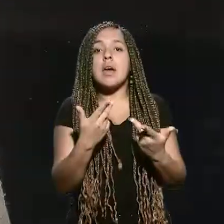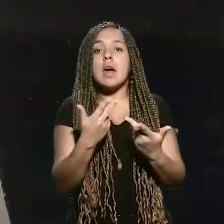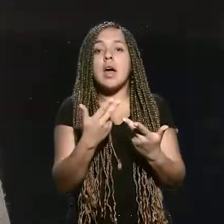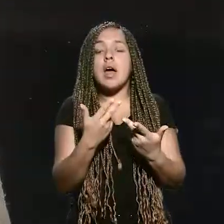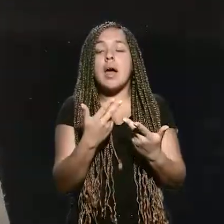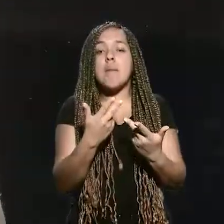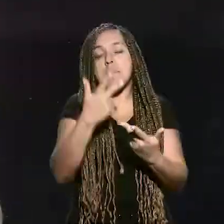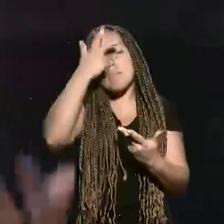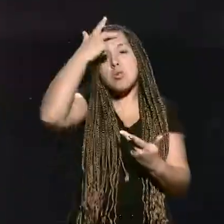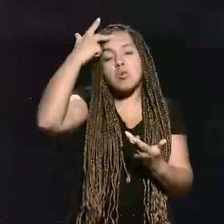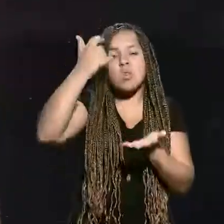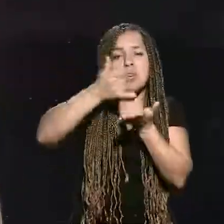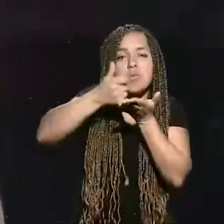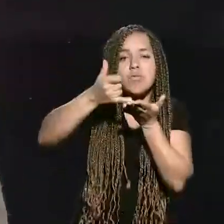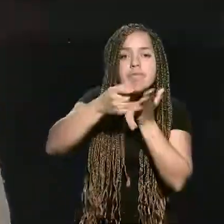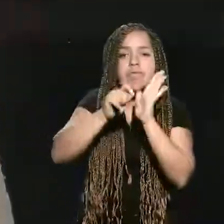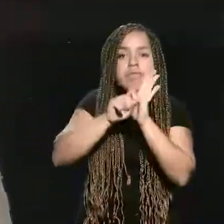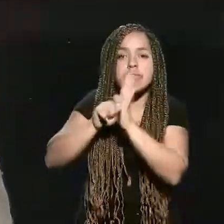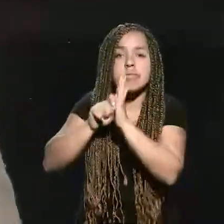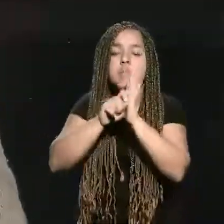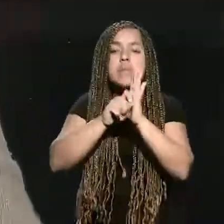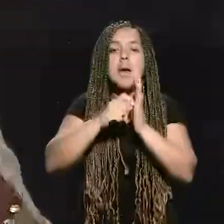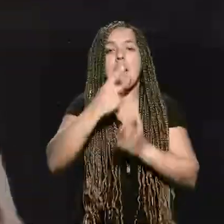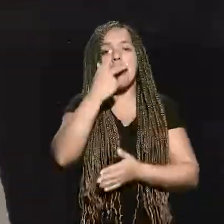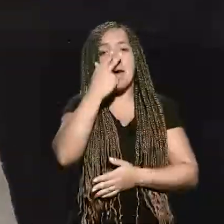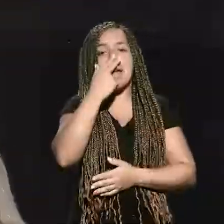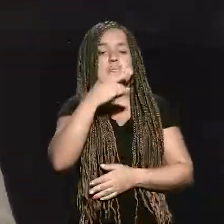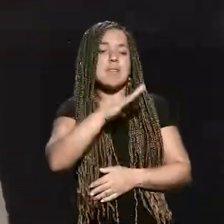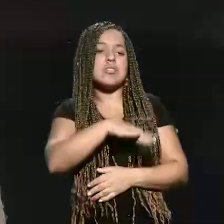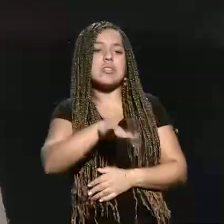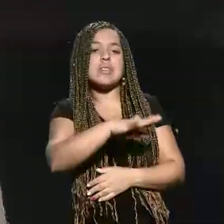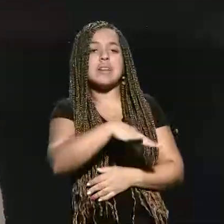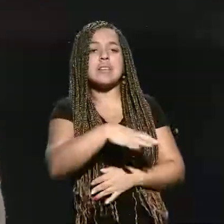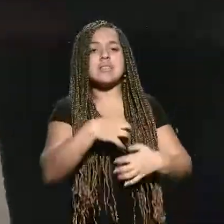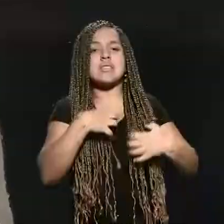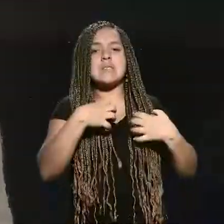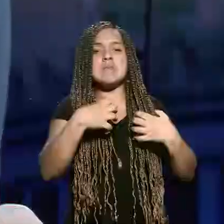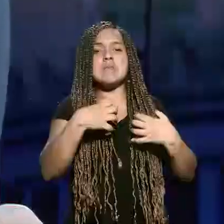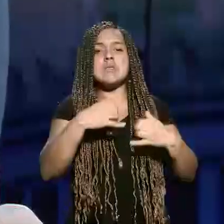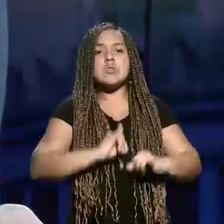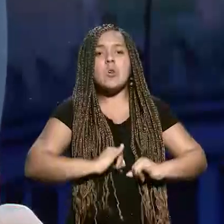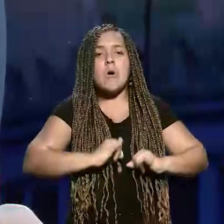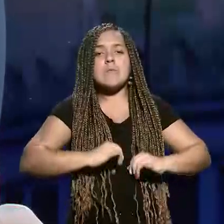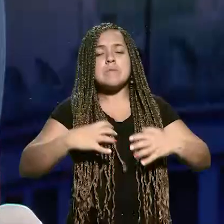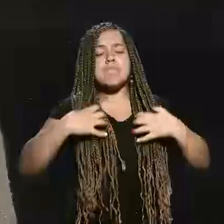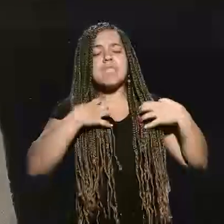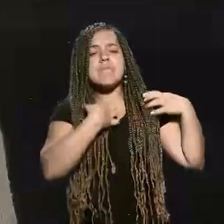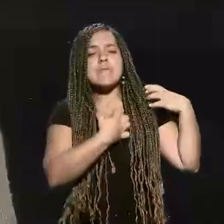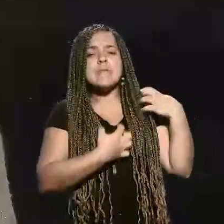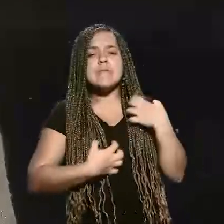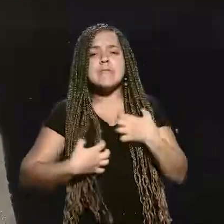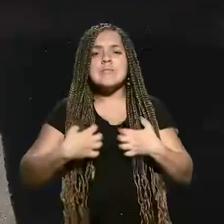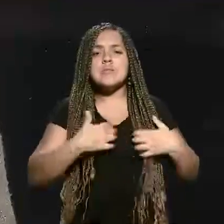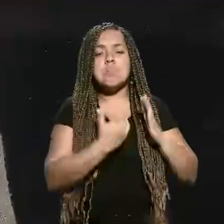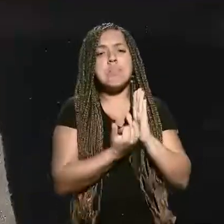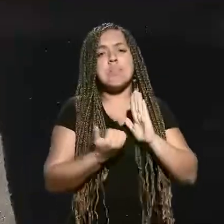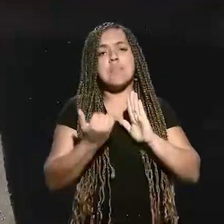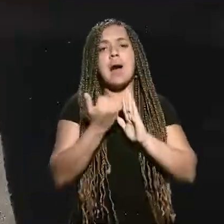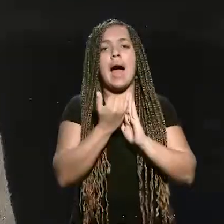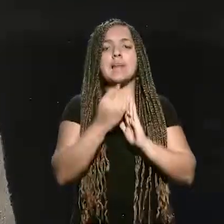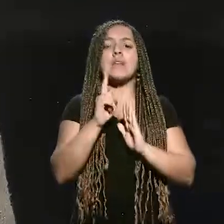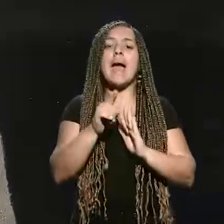essas crianças, esses fragmentos de crianças, né? Tenta passar ali a Tentar educação fortalecer. básica. Mas isso